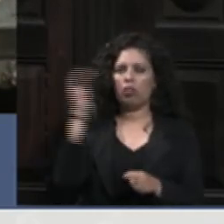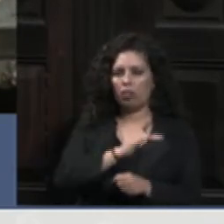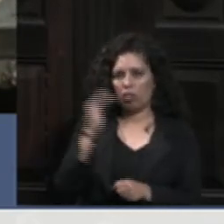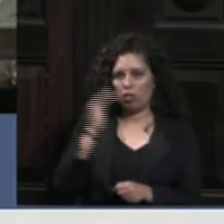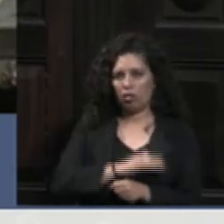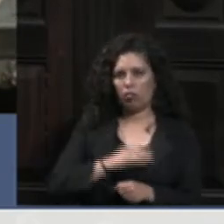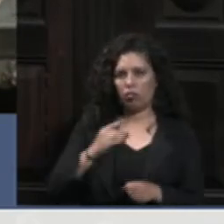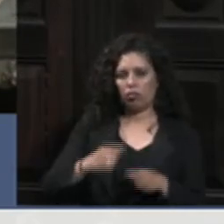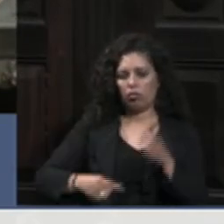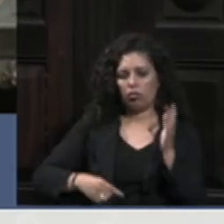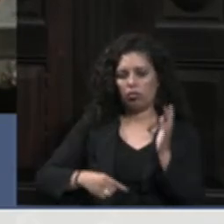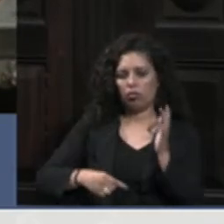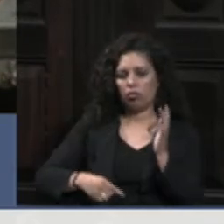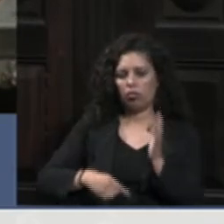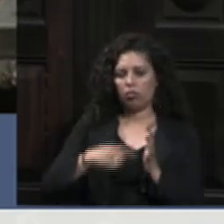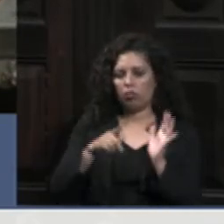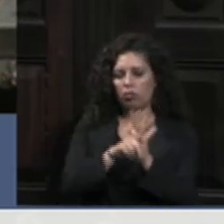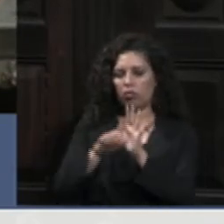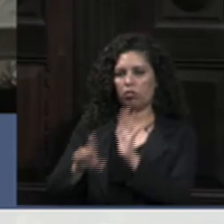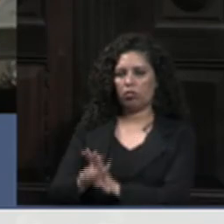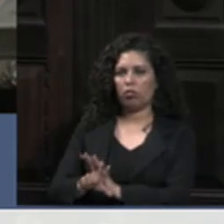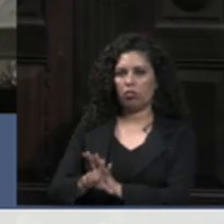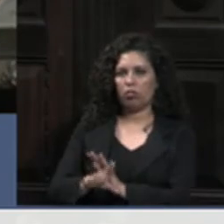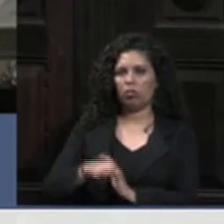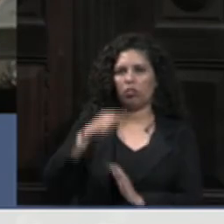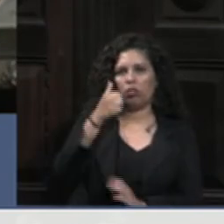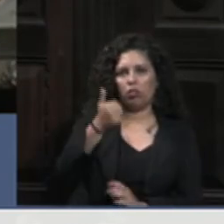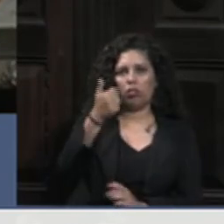e discussão única. Projeto de Lei